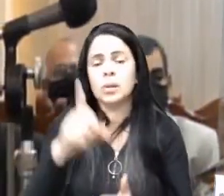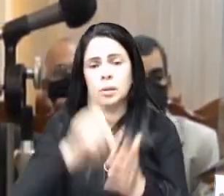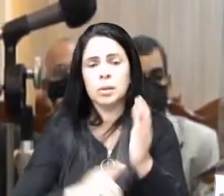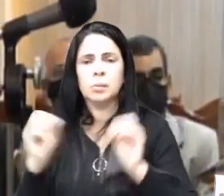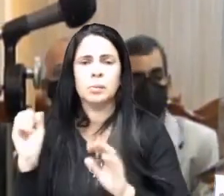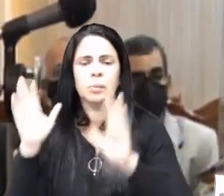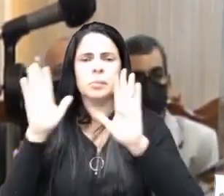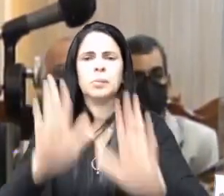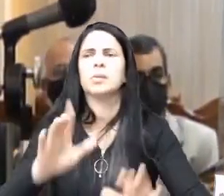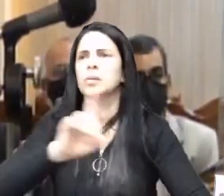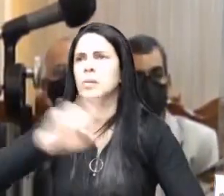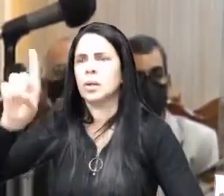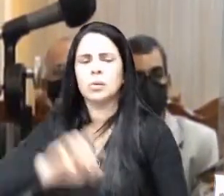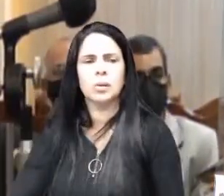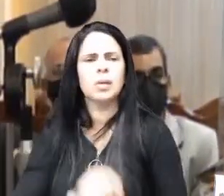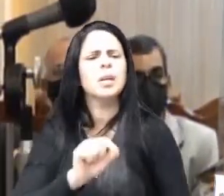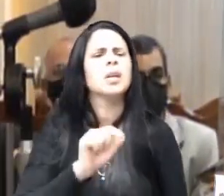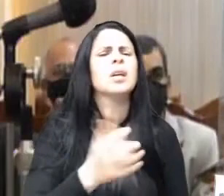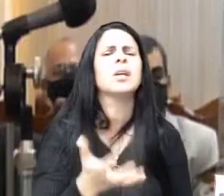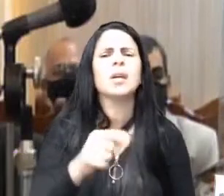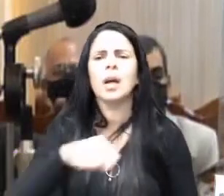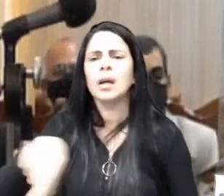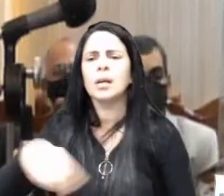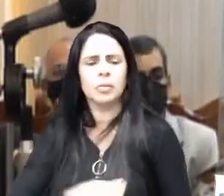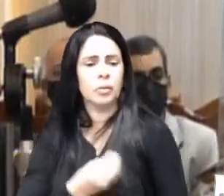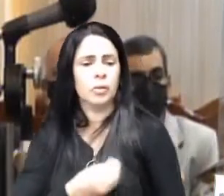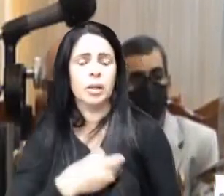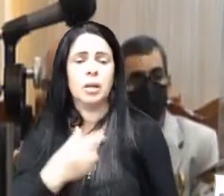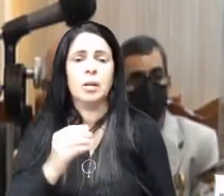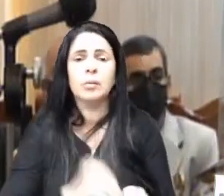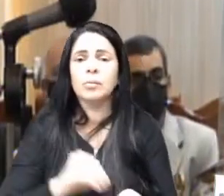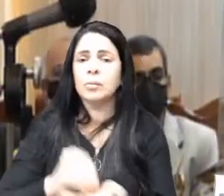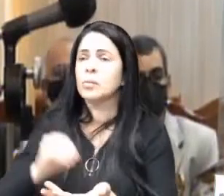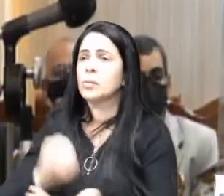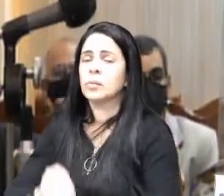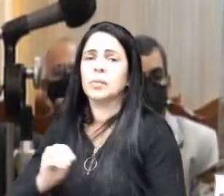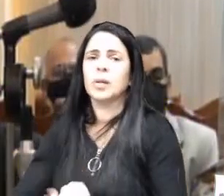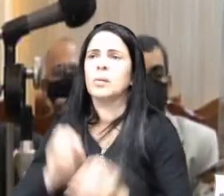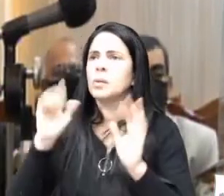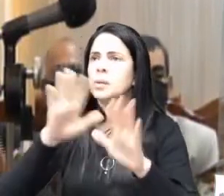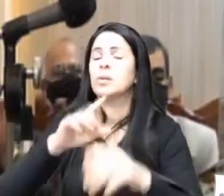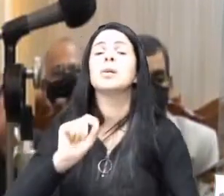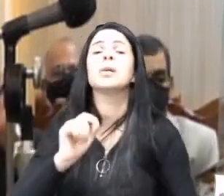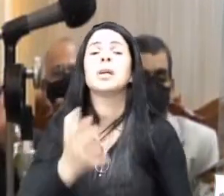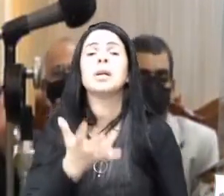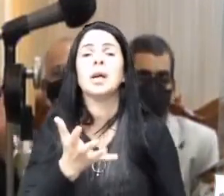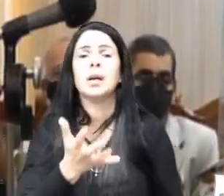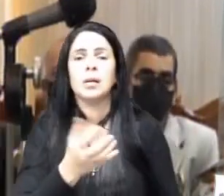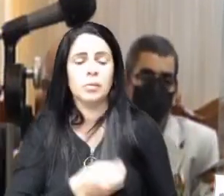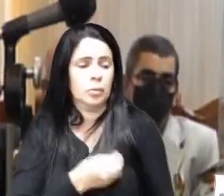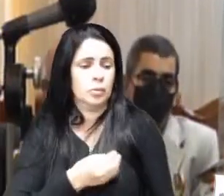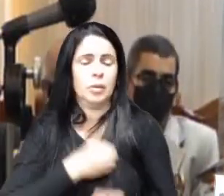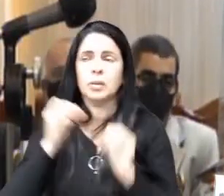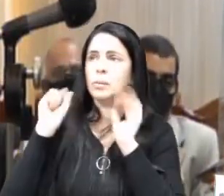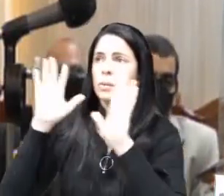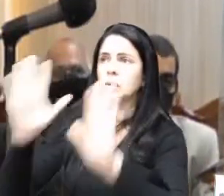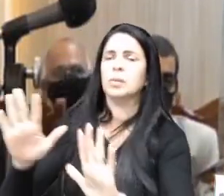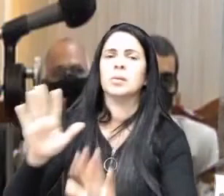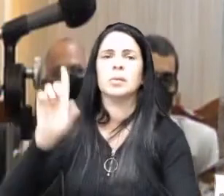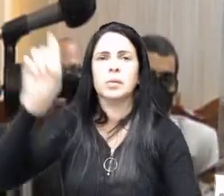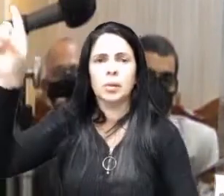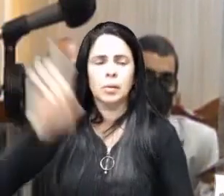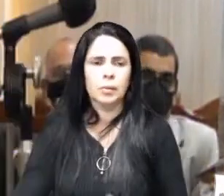Quem quer que viver sem as bênçãos de Deus? Ninguém. Quem quer ser abençoado por Deus? Pois a Bíblia diz que cão